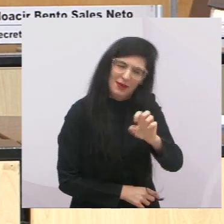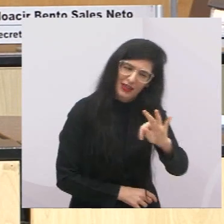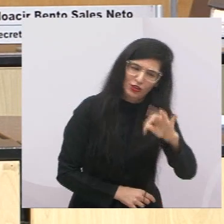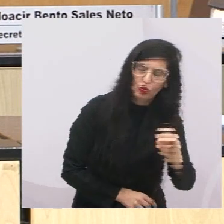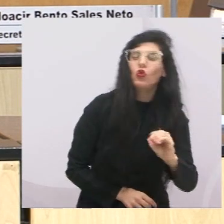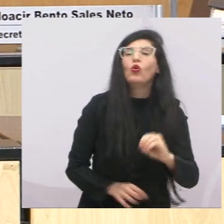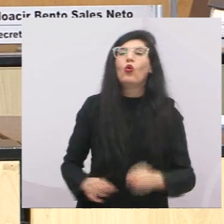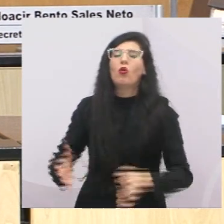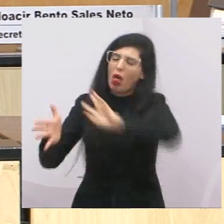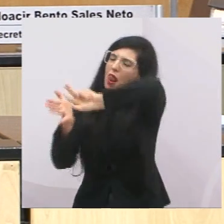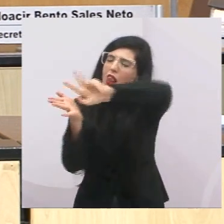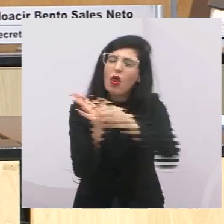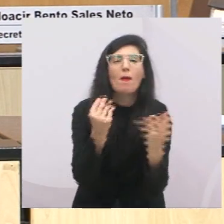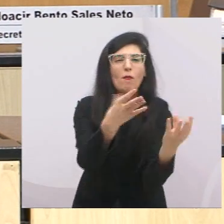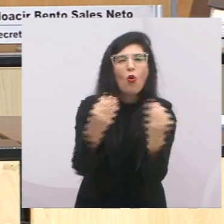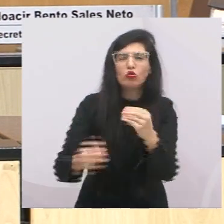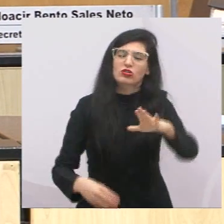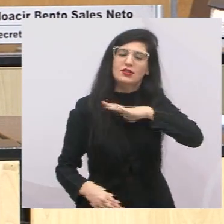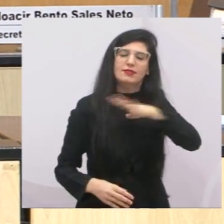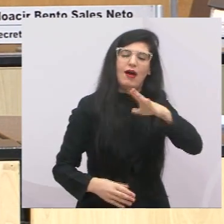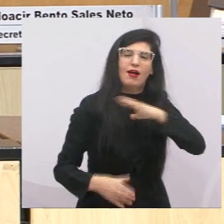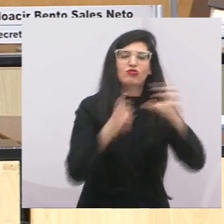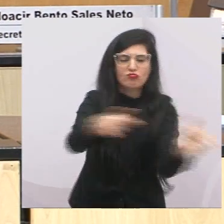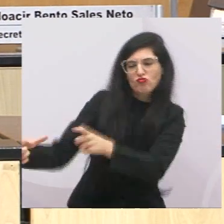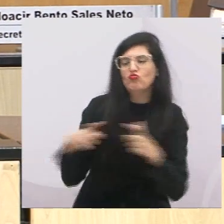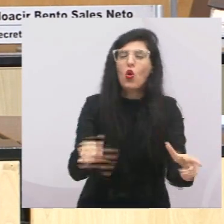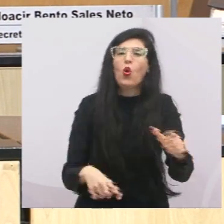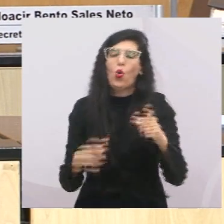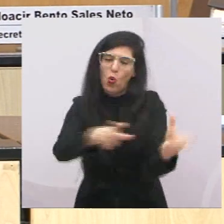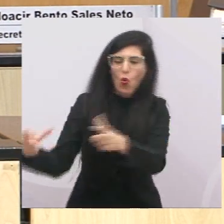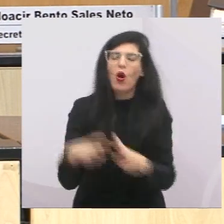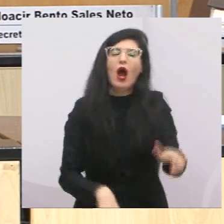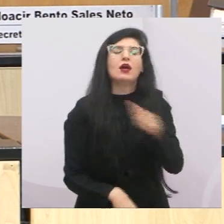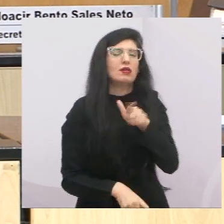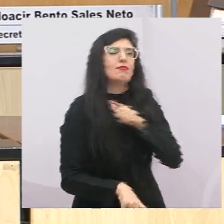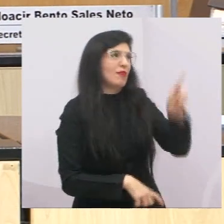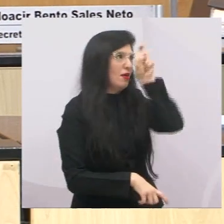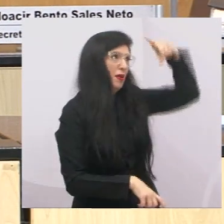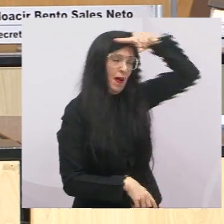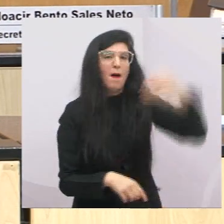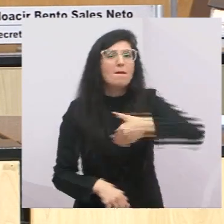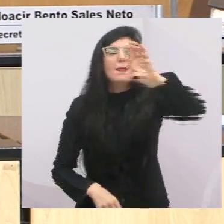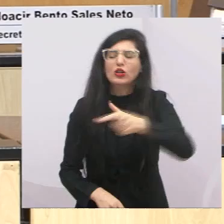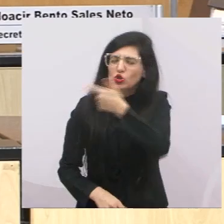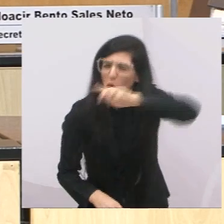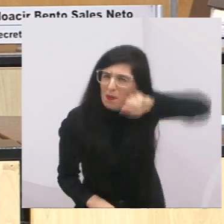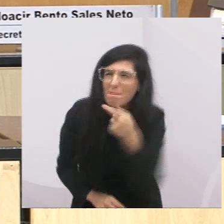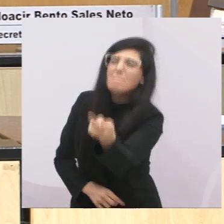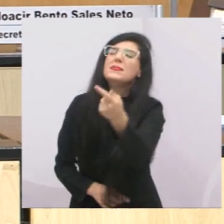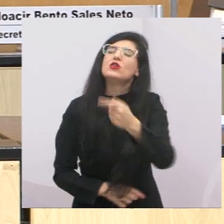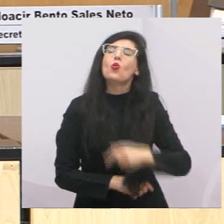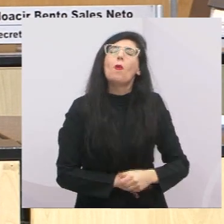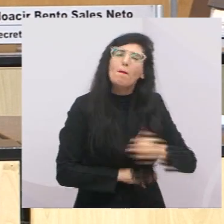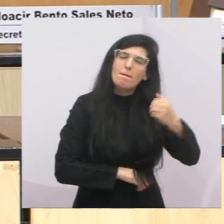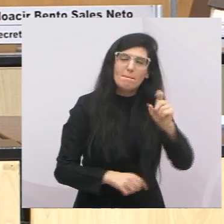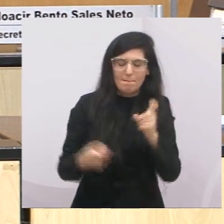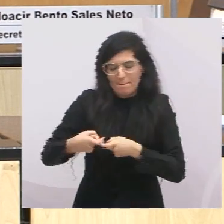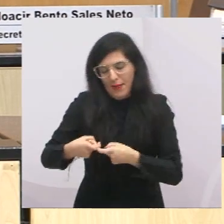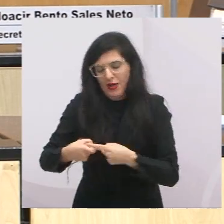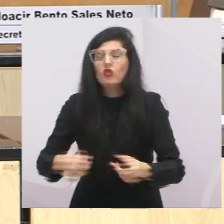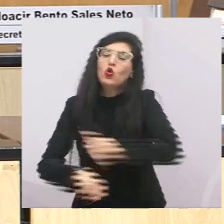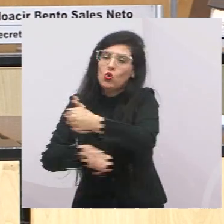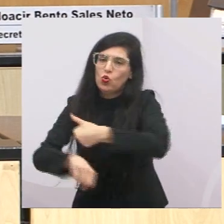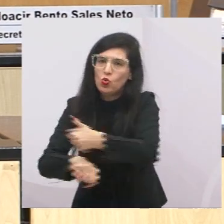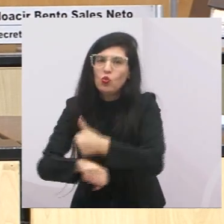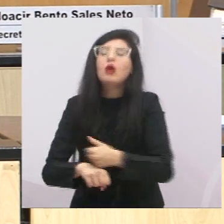laboratórios de análises clínicas e de imagens, clínicas de fisioterapia e mais de 2.577 médicos credenciados que atendem em